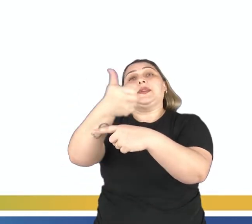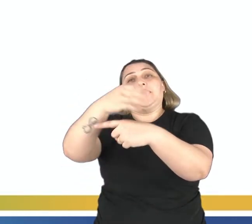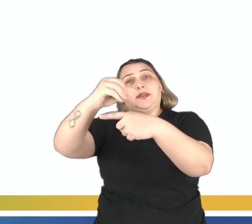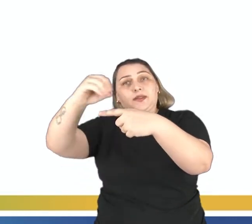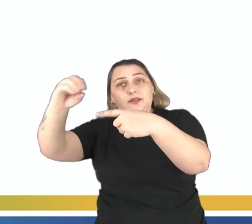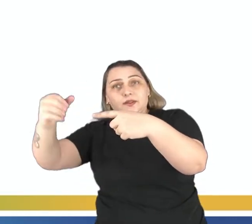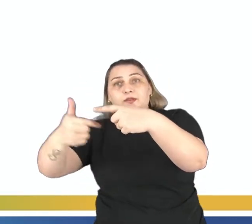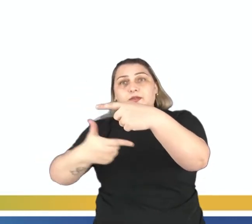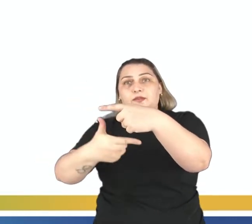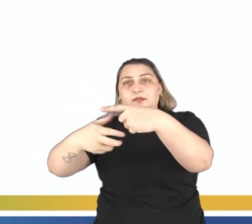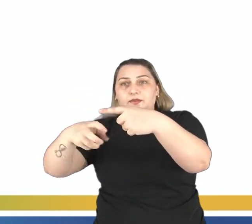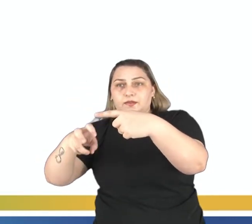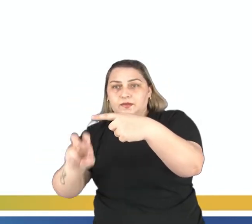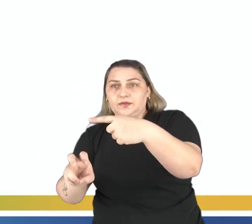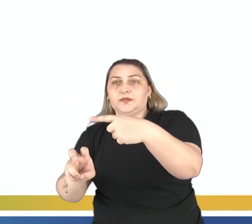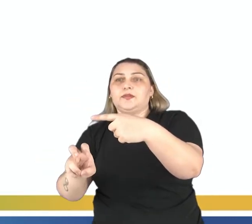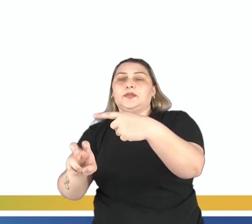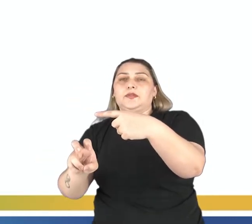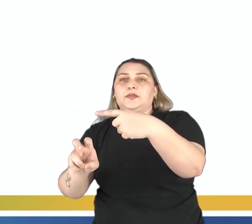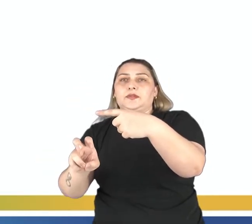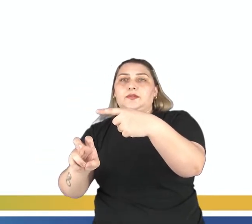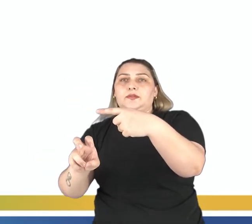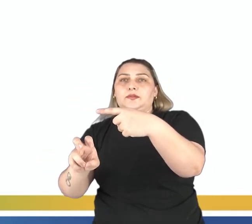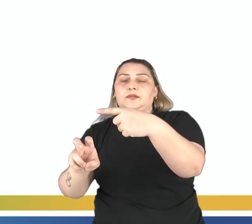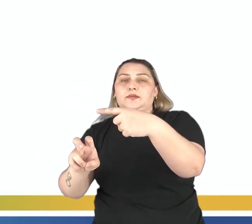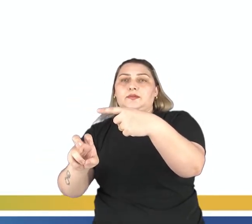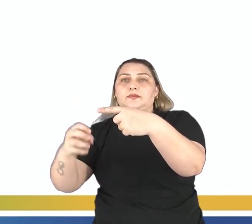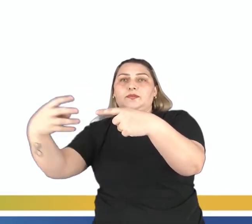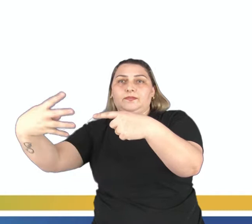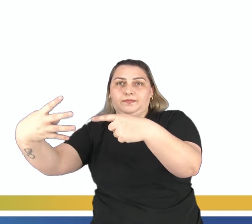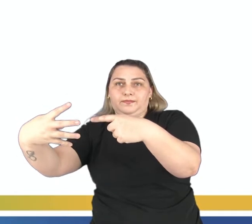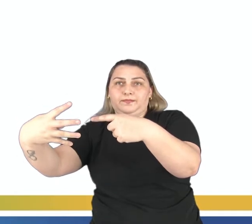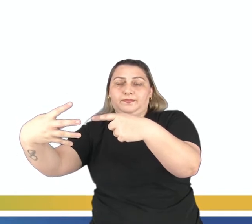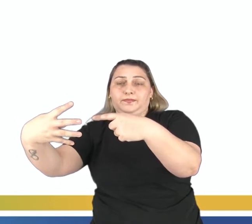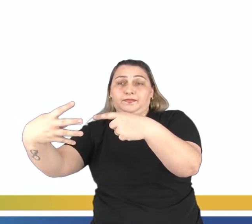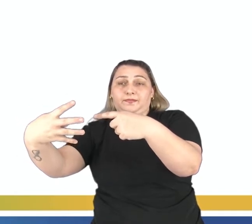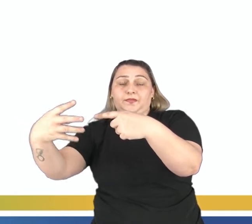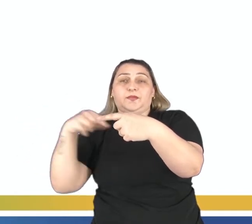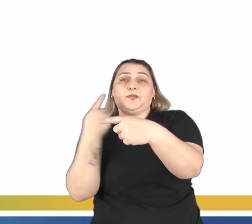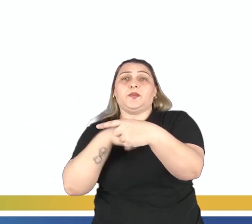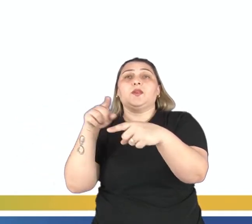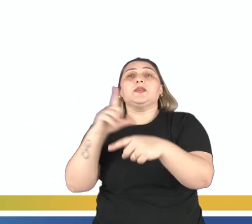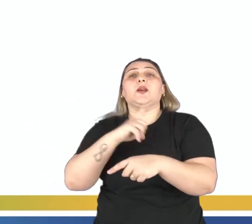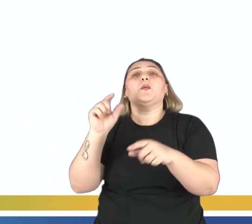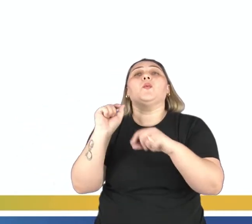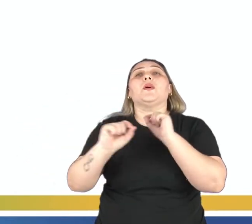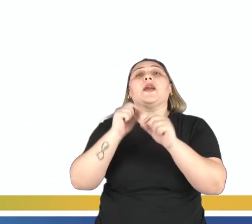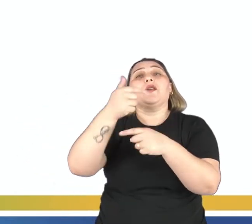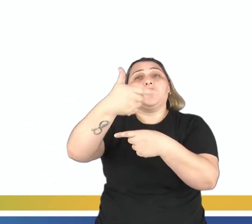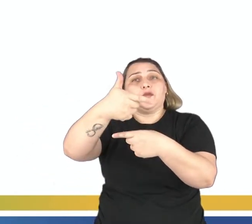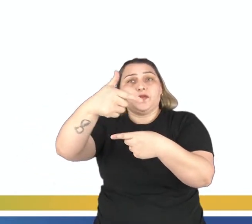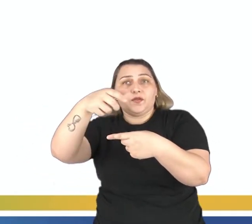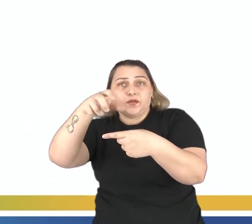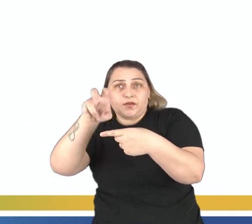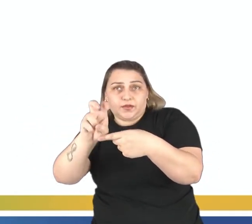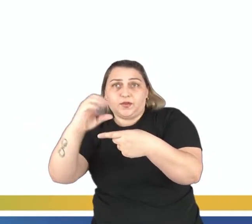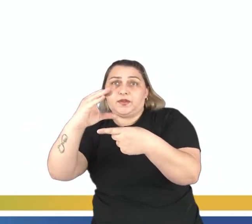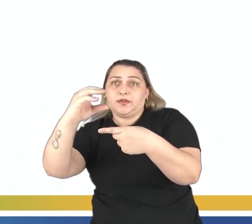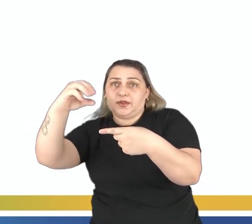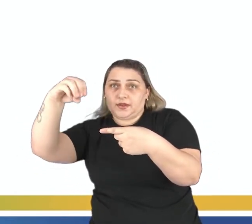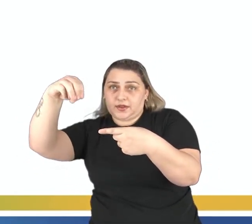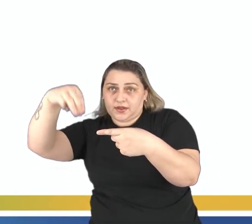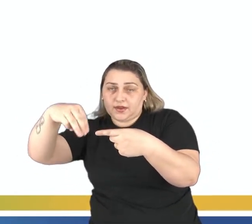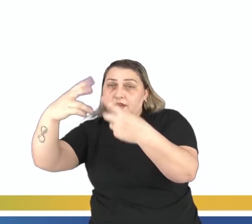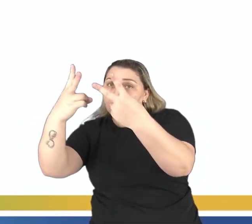100 dividido para 25, nós vamos ter 4. Então, nós temos o quê? Que 25 centésimos